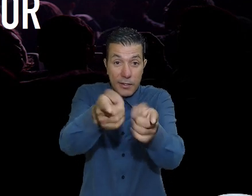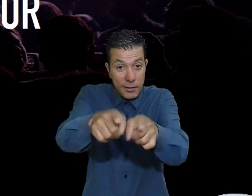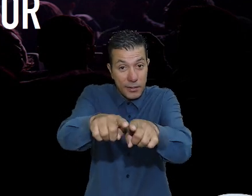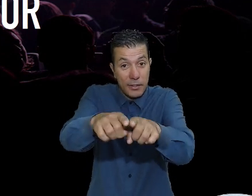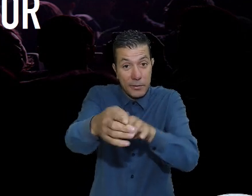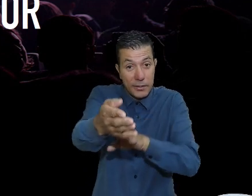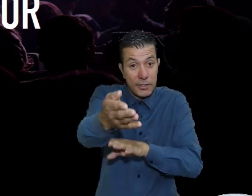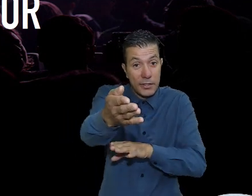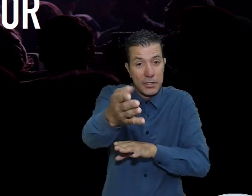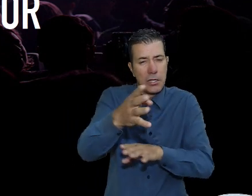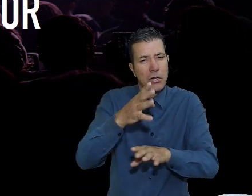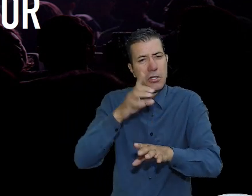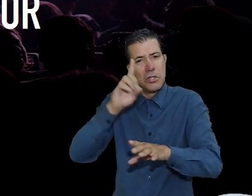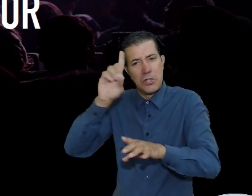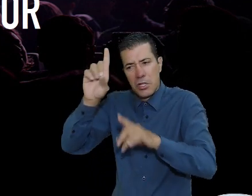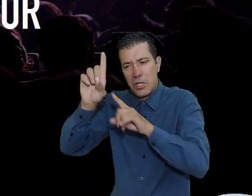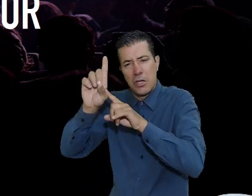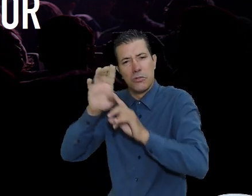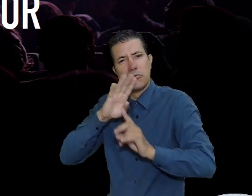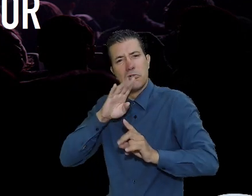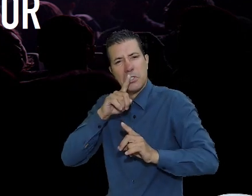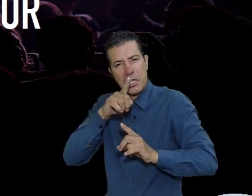salvação. Conheço a tua